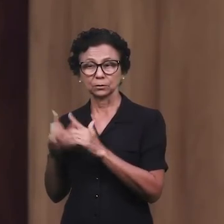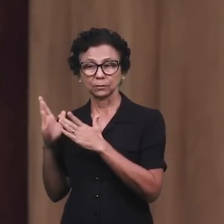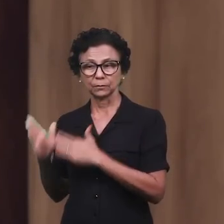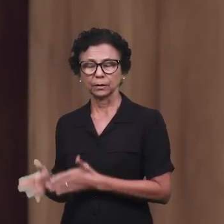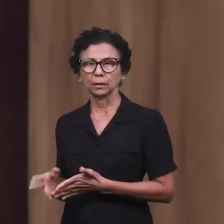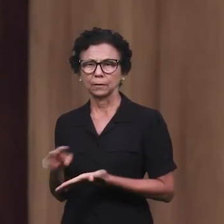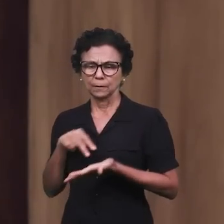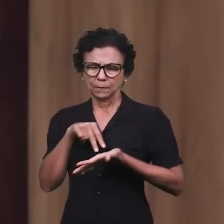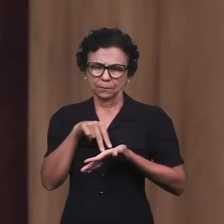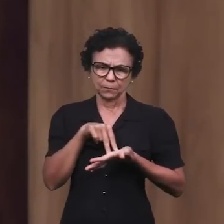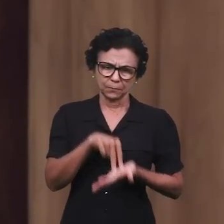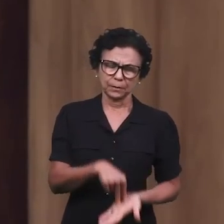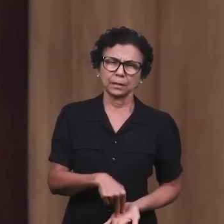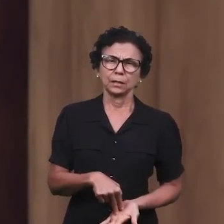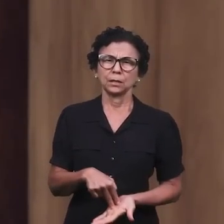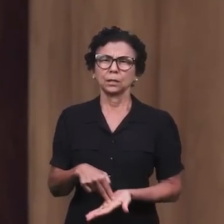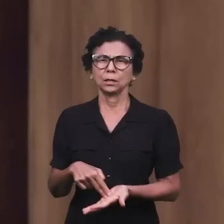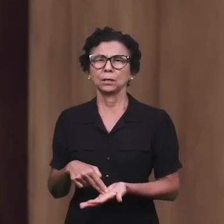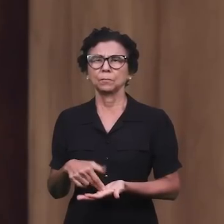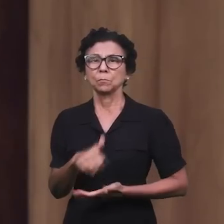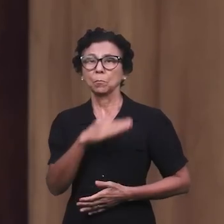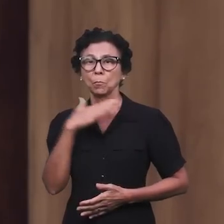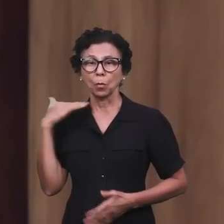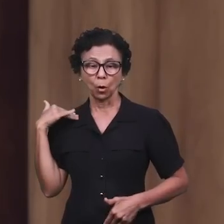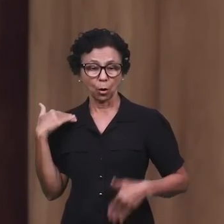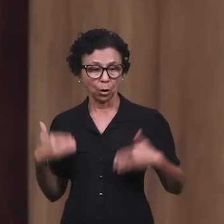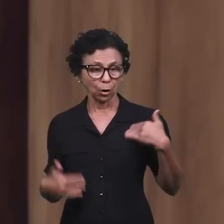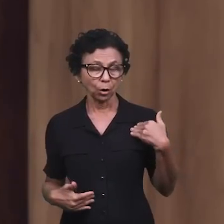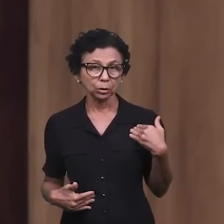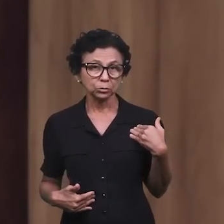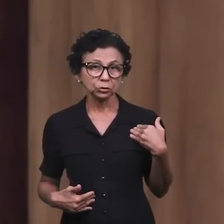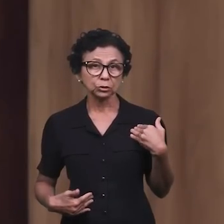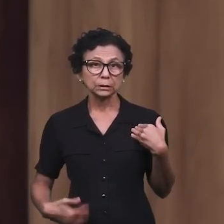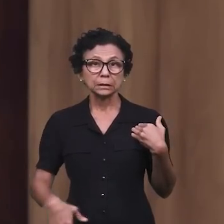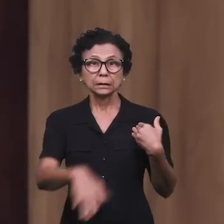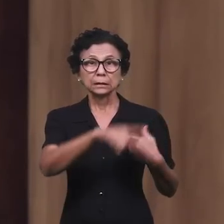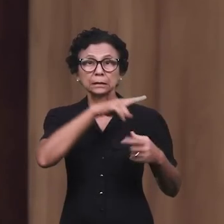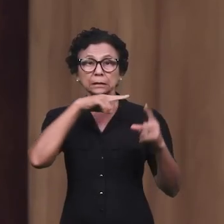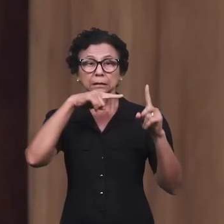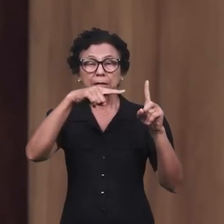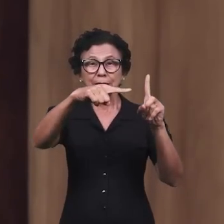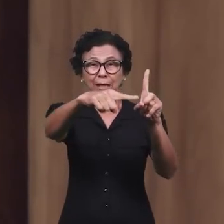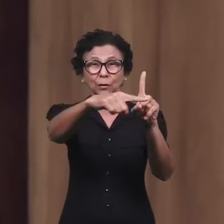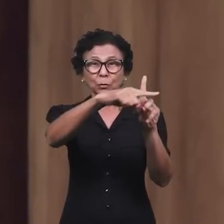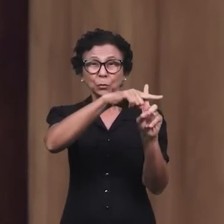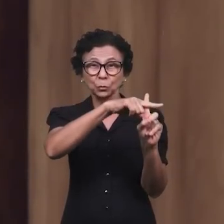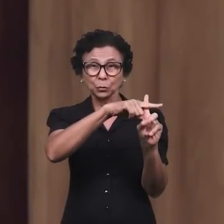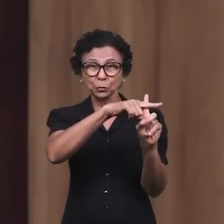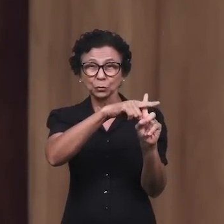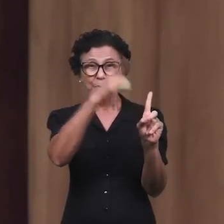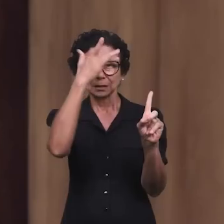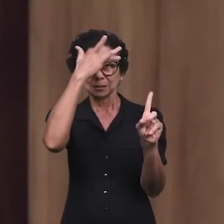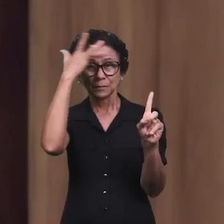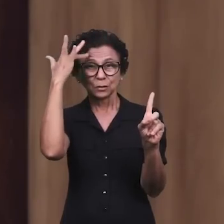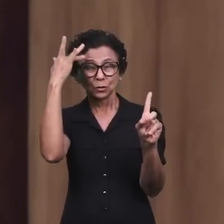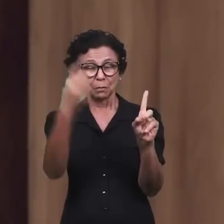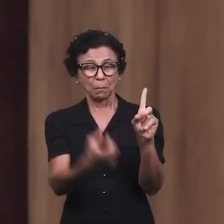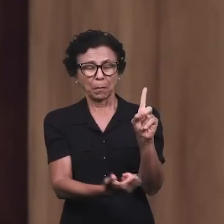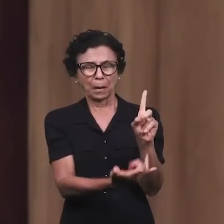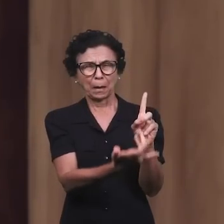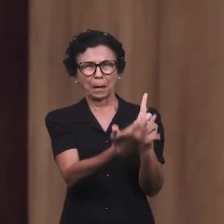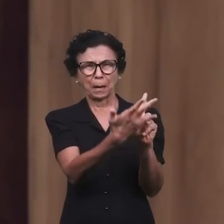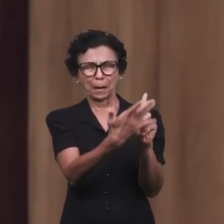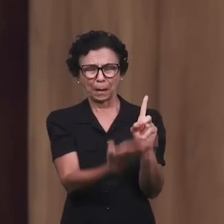A perseguição física, a morte, as cruzes, arenas, não foram capazes de tirar a fé